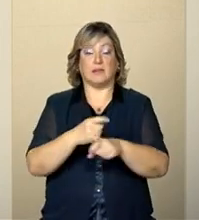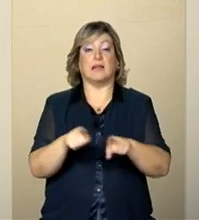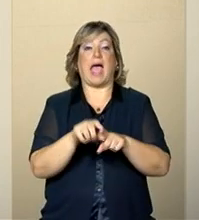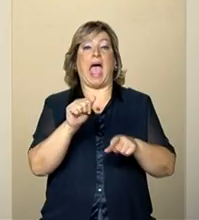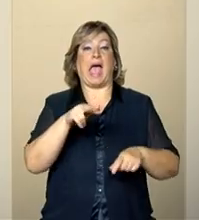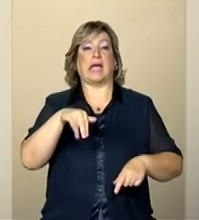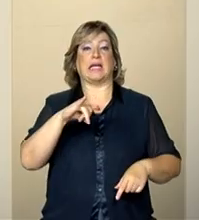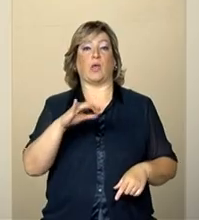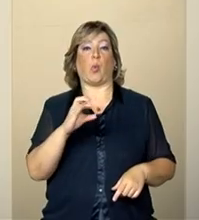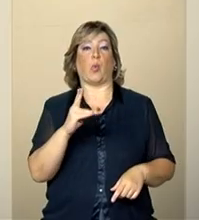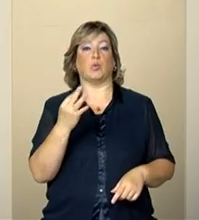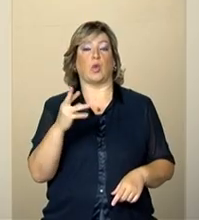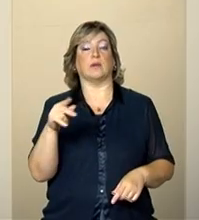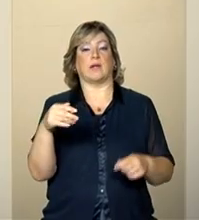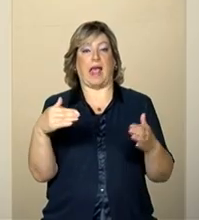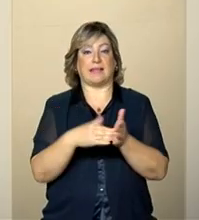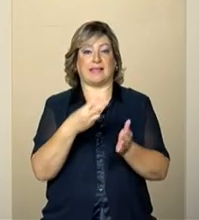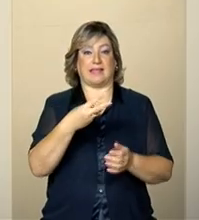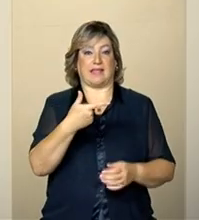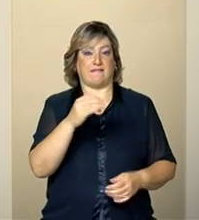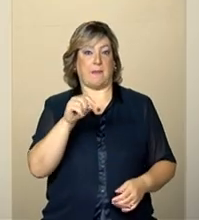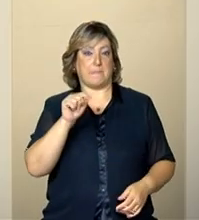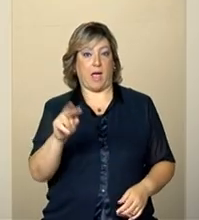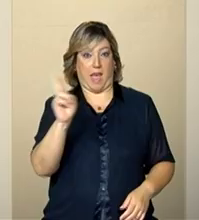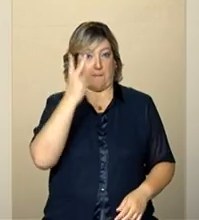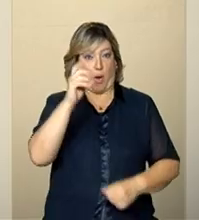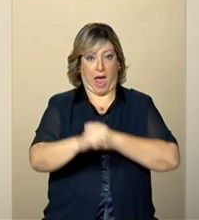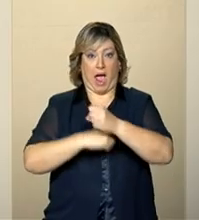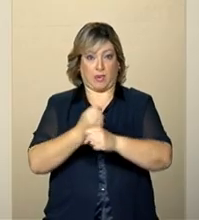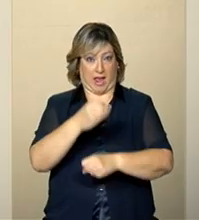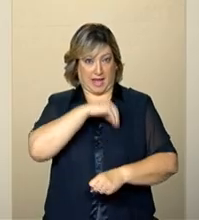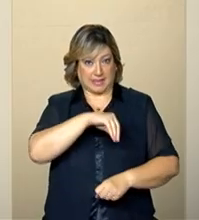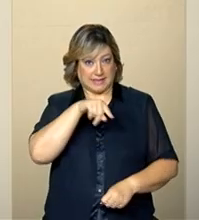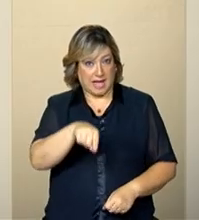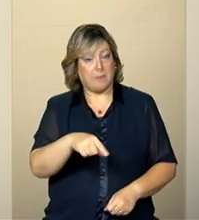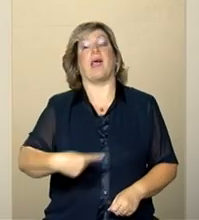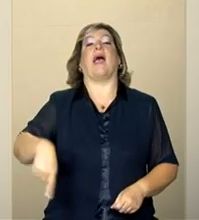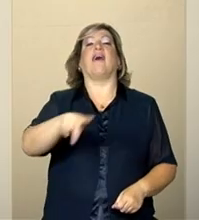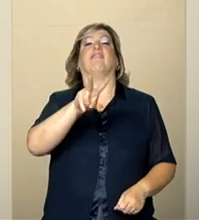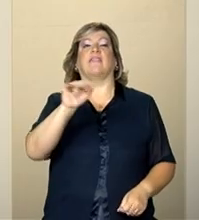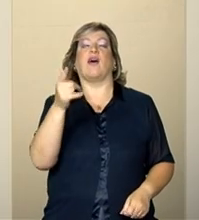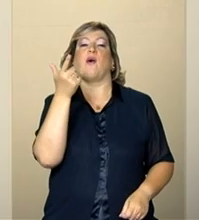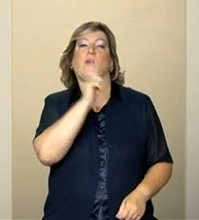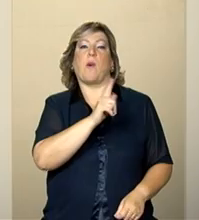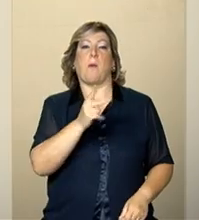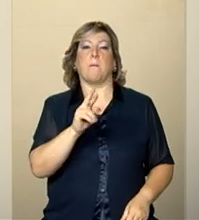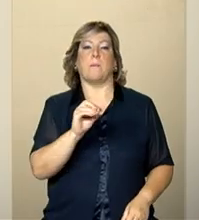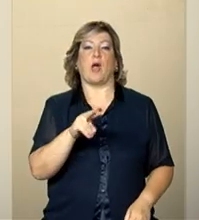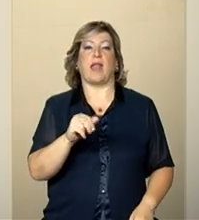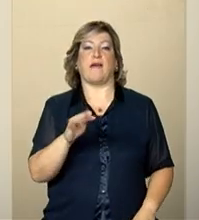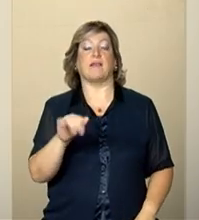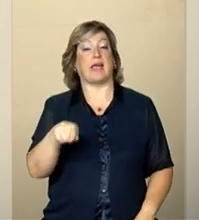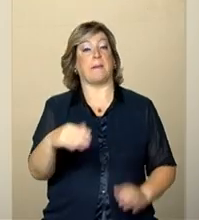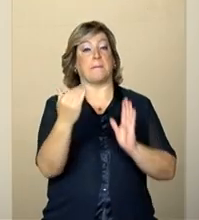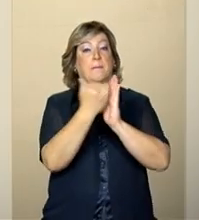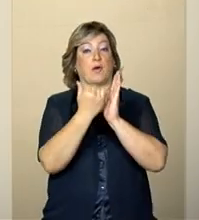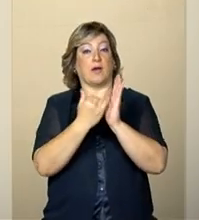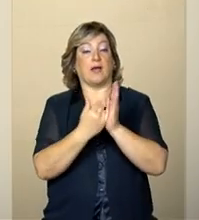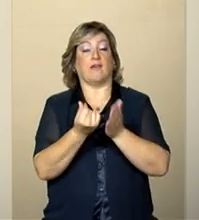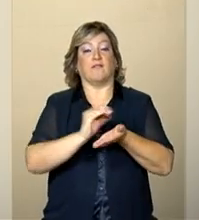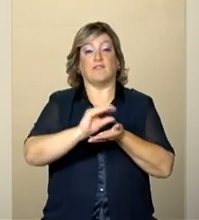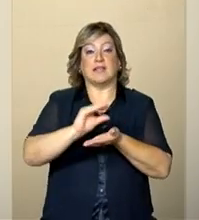com renda de até R 320.000 por ano vão ter acesso ao Pronaf que é o nosso programa de